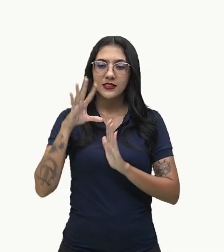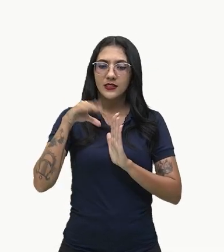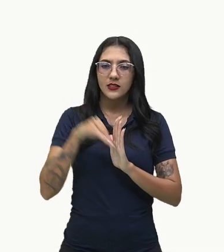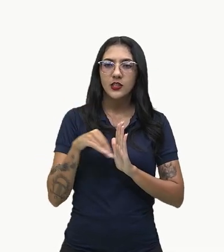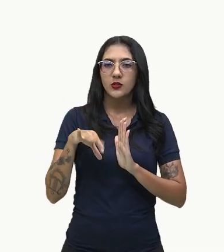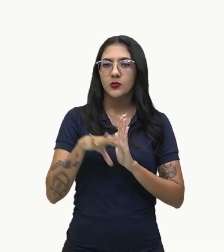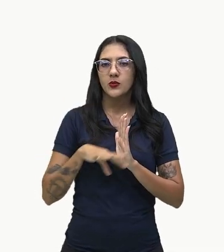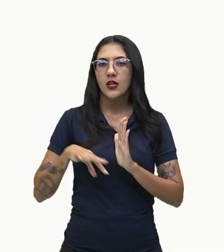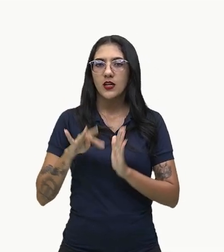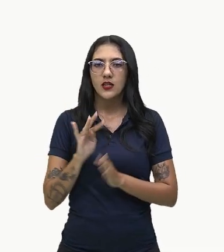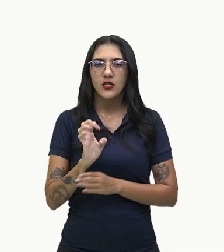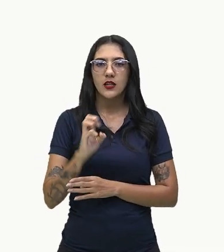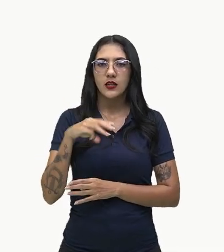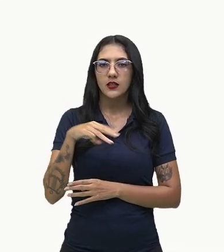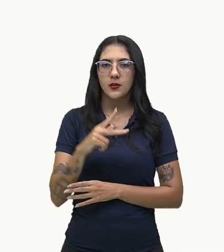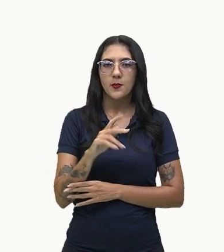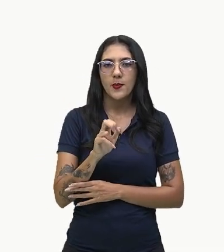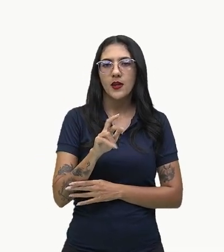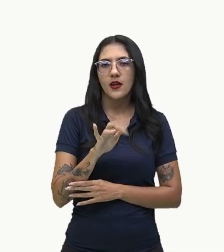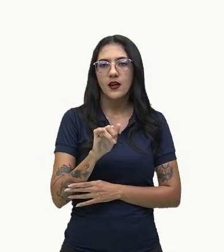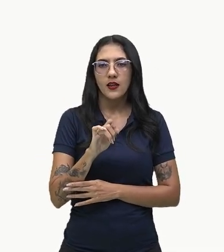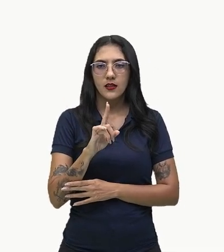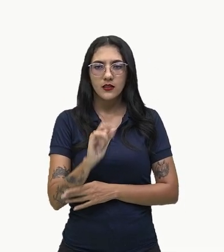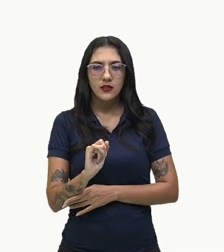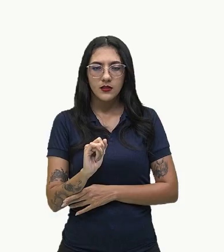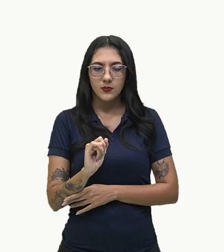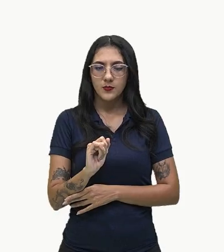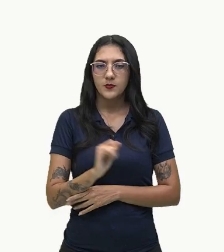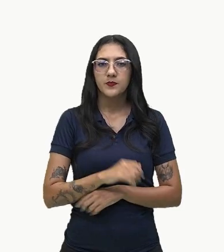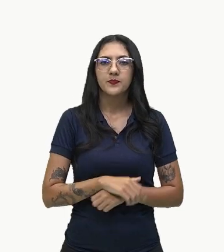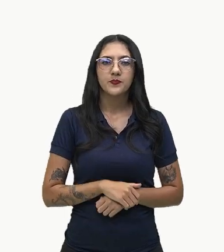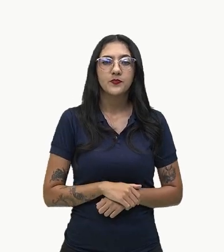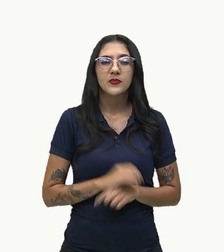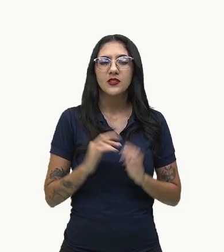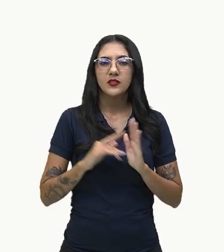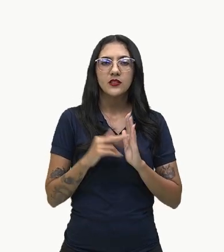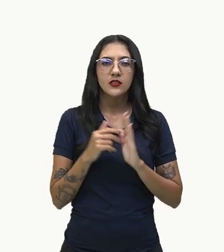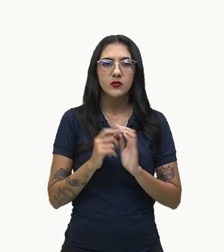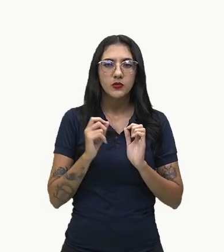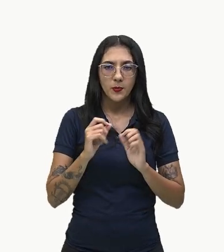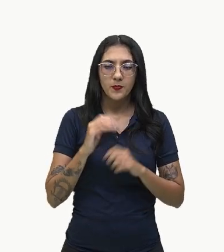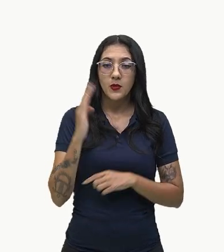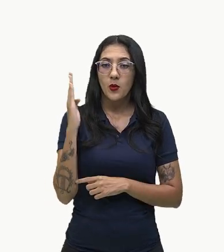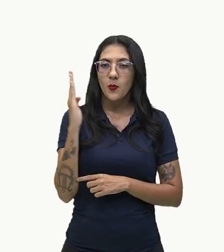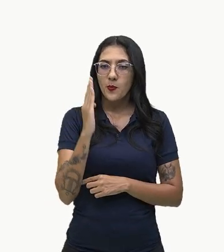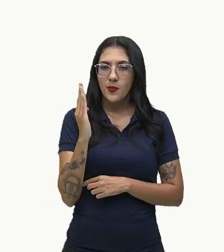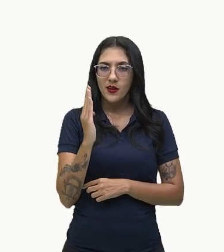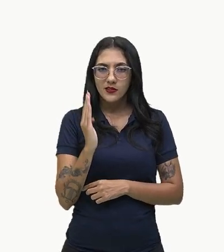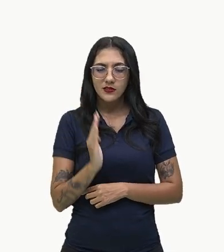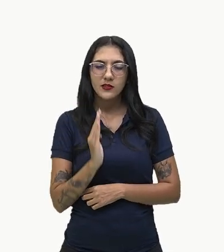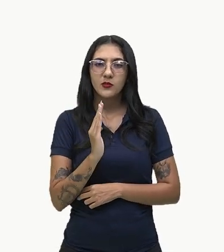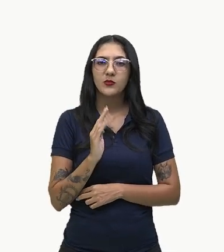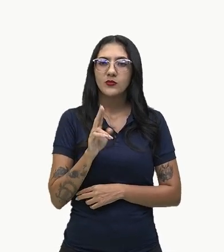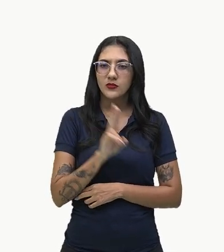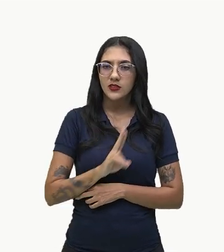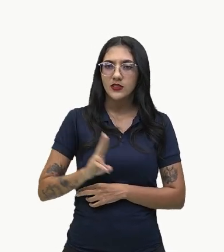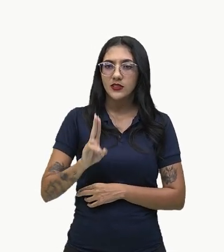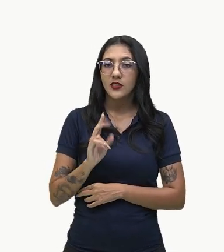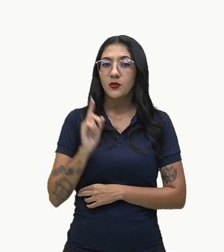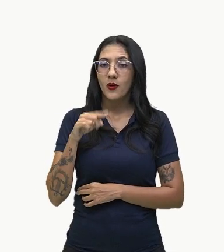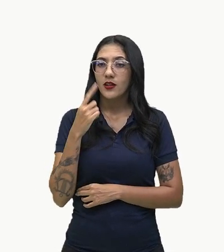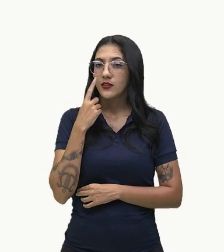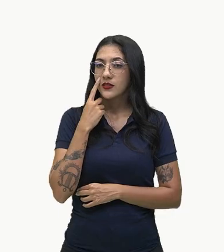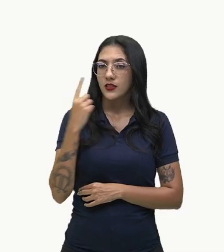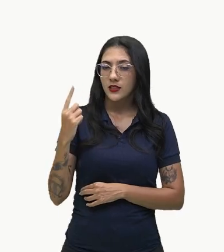zona temperada sul. Ou seja, o Brasil está, de acordo com as zonas térmicas da